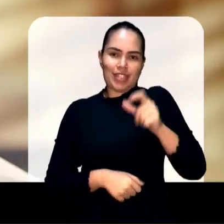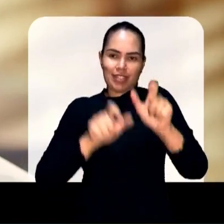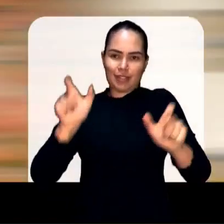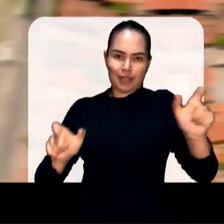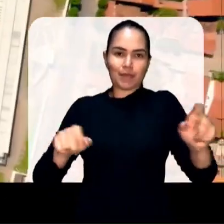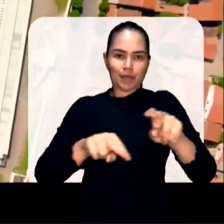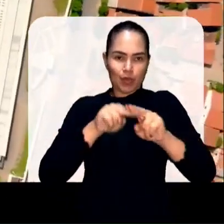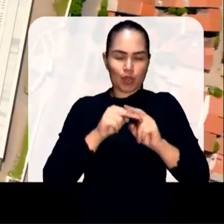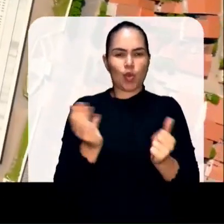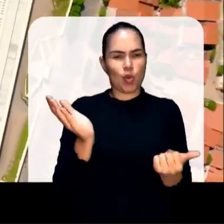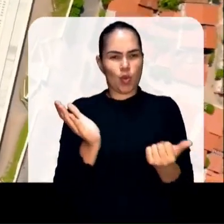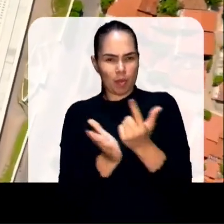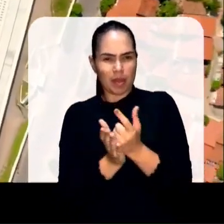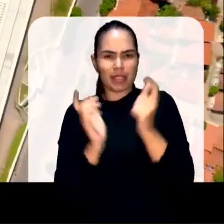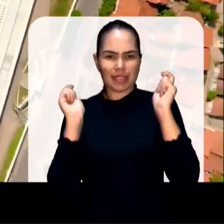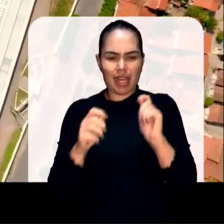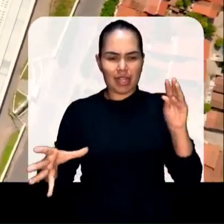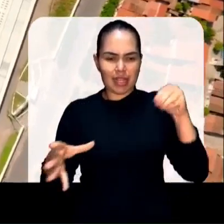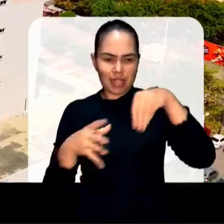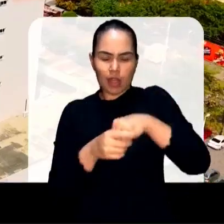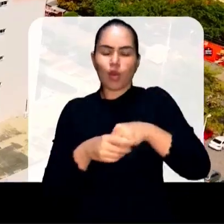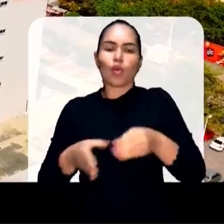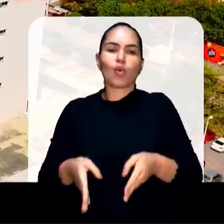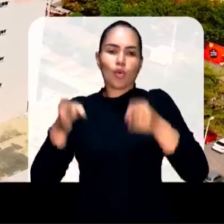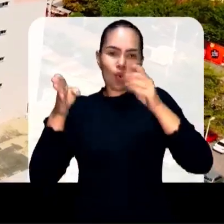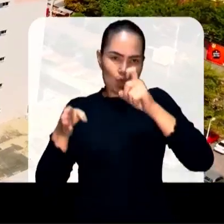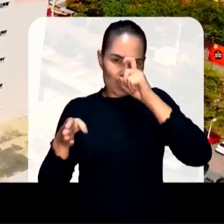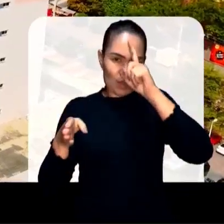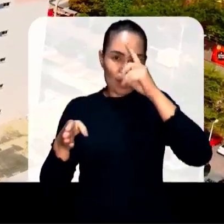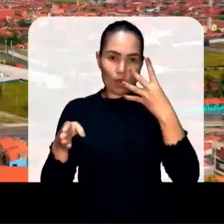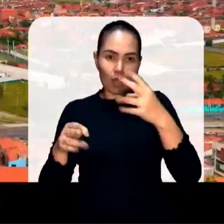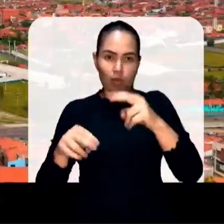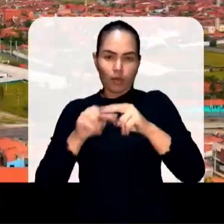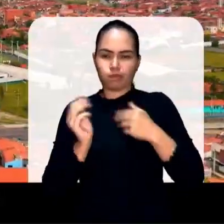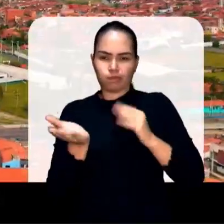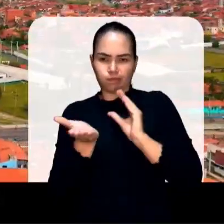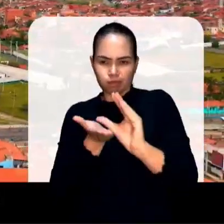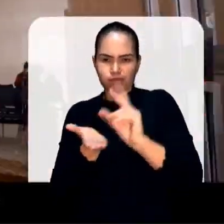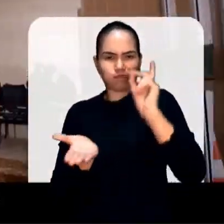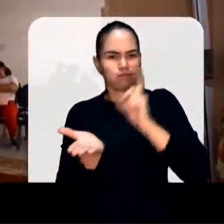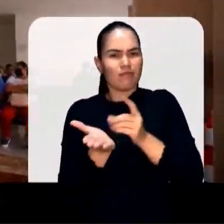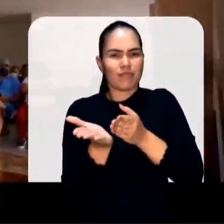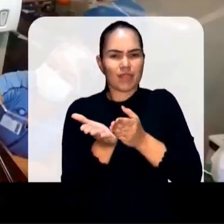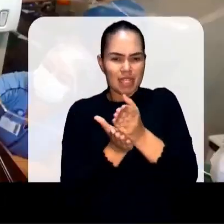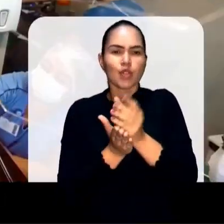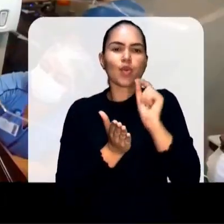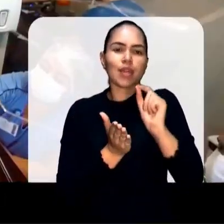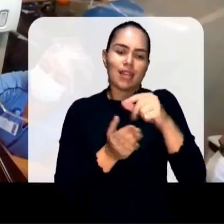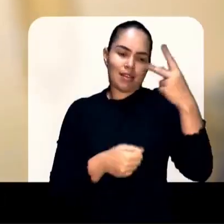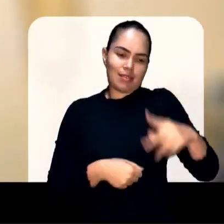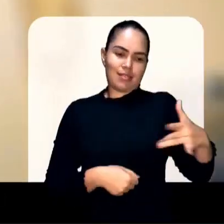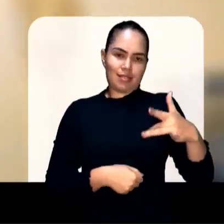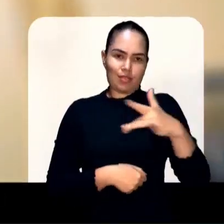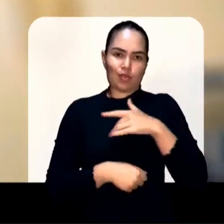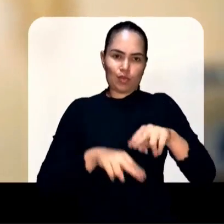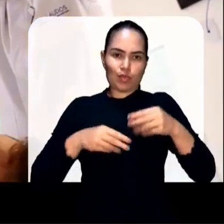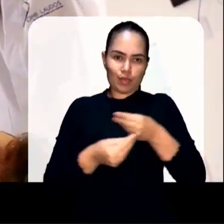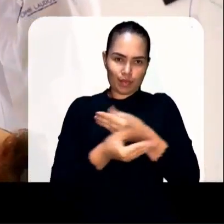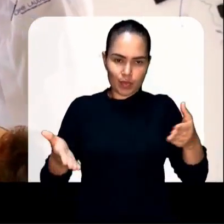muitas vidas. Compramos e botamos para funcionar 4 hospitais, um investimento que ficou para sempre na saúde